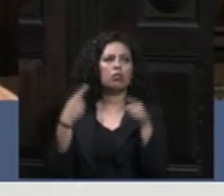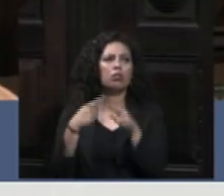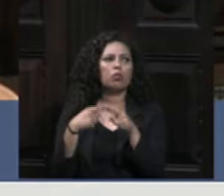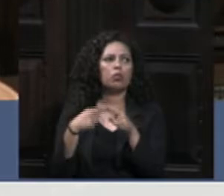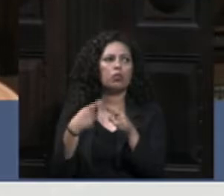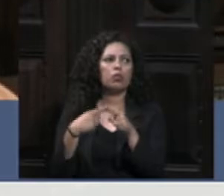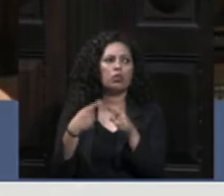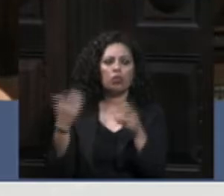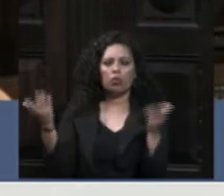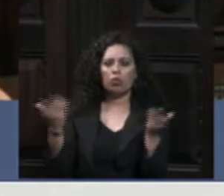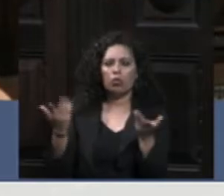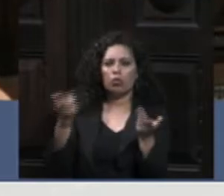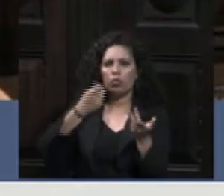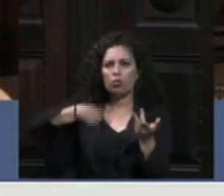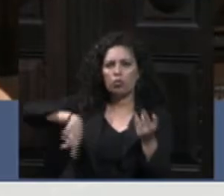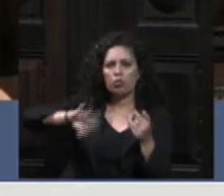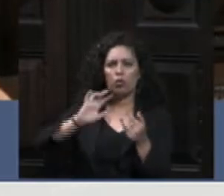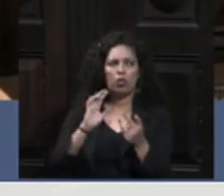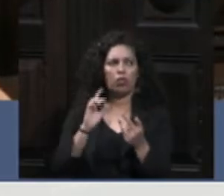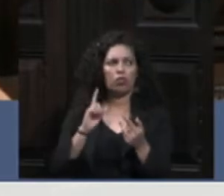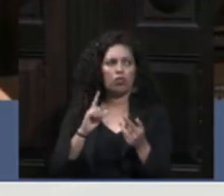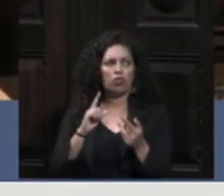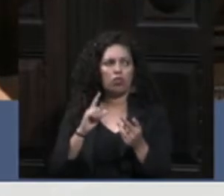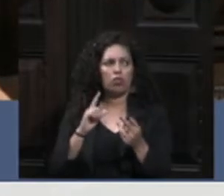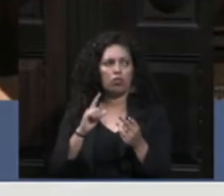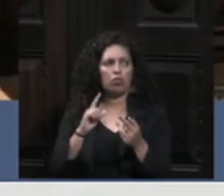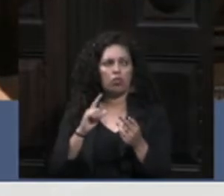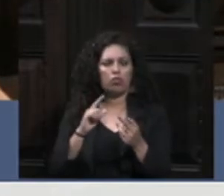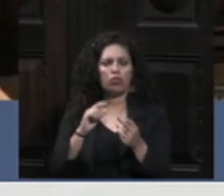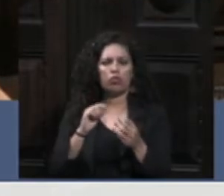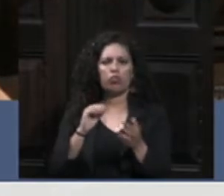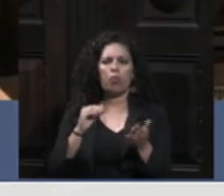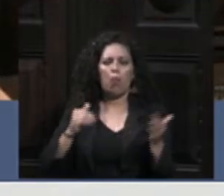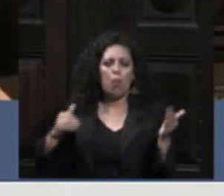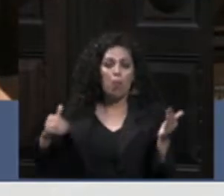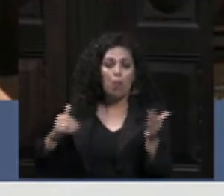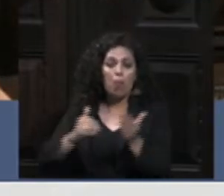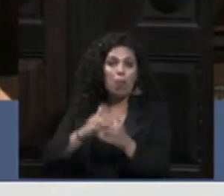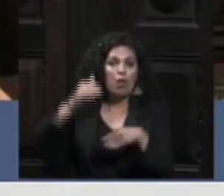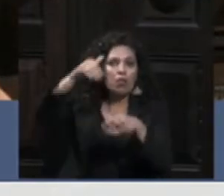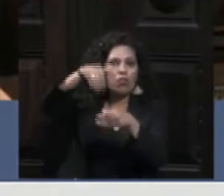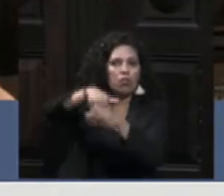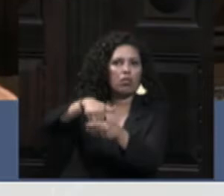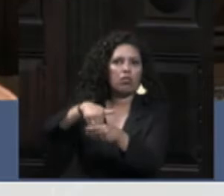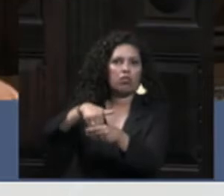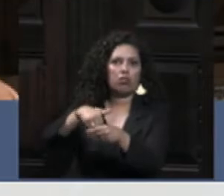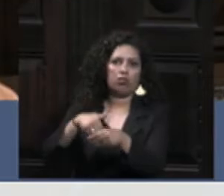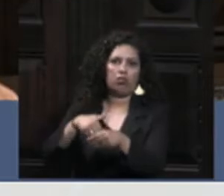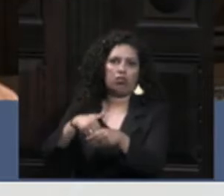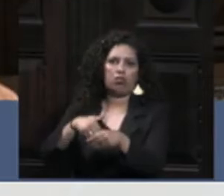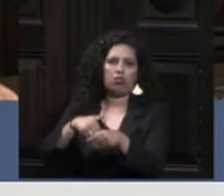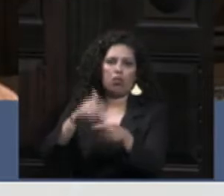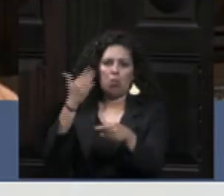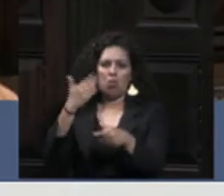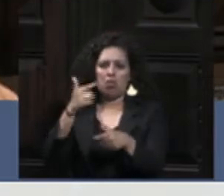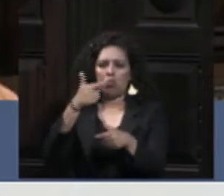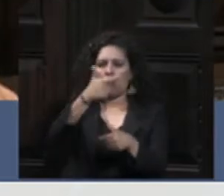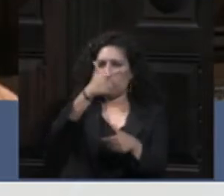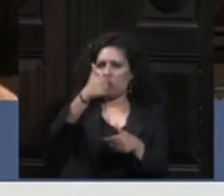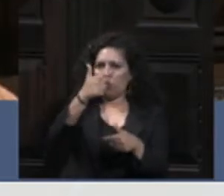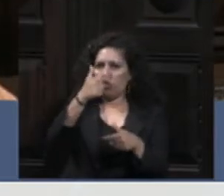porque nós estamos a 12 dias do